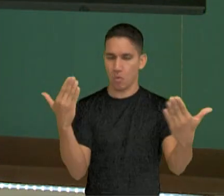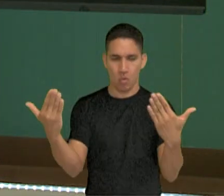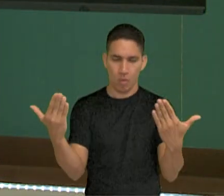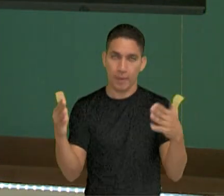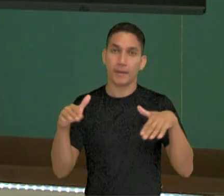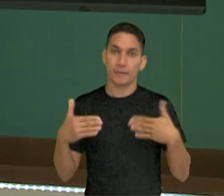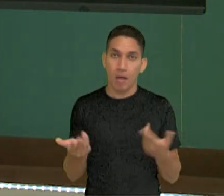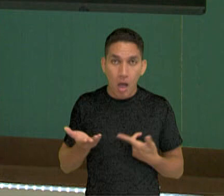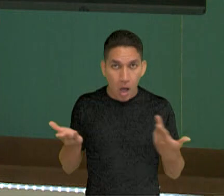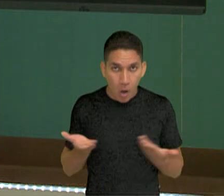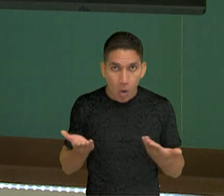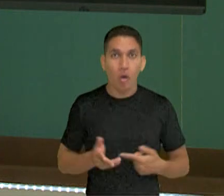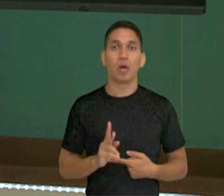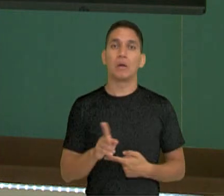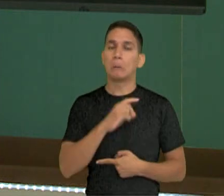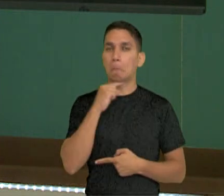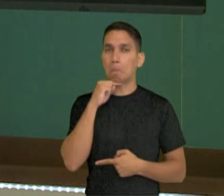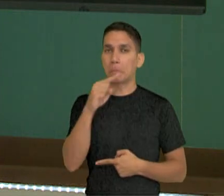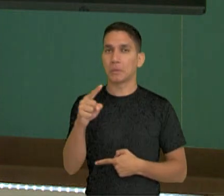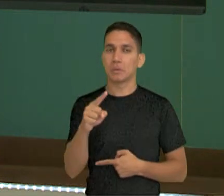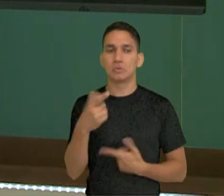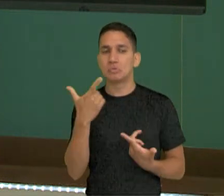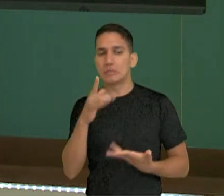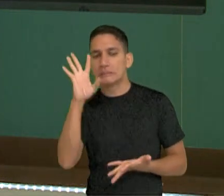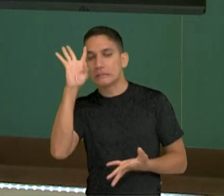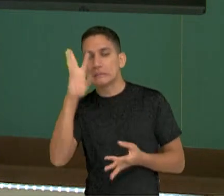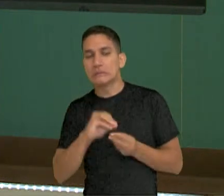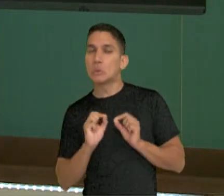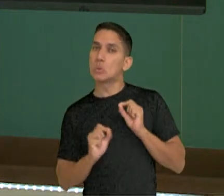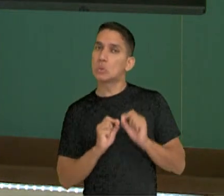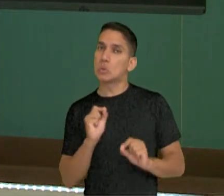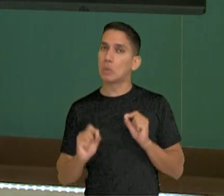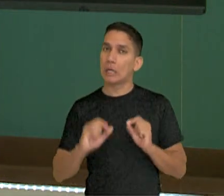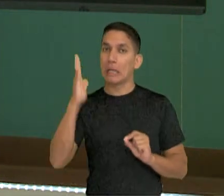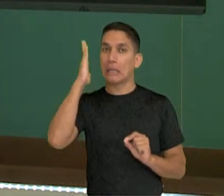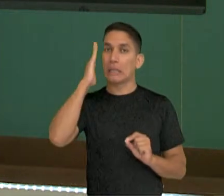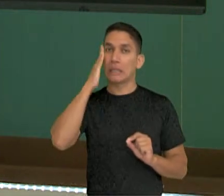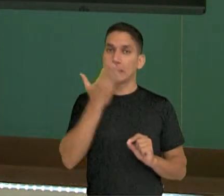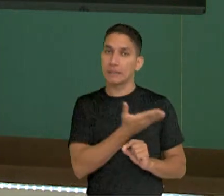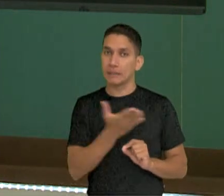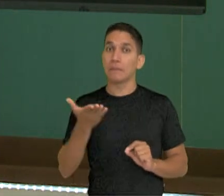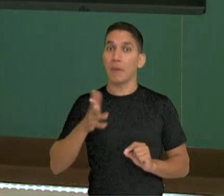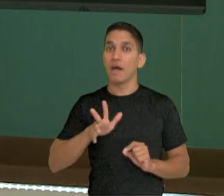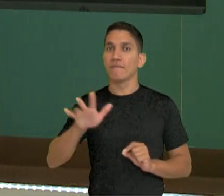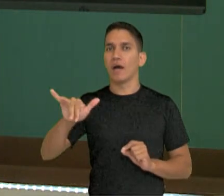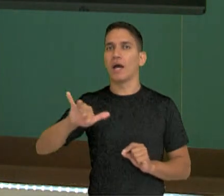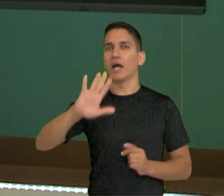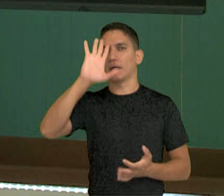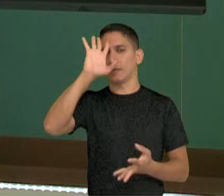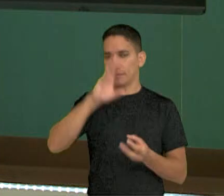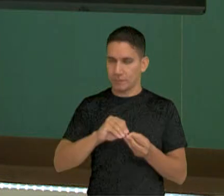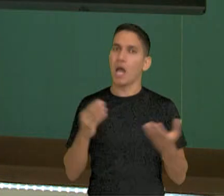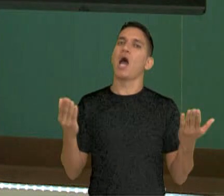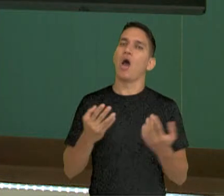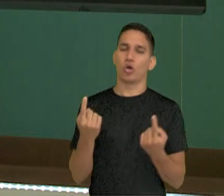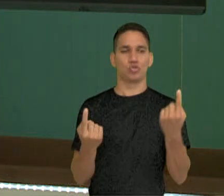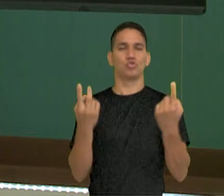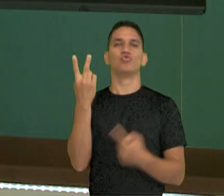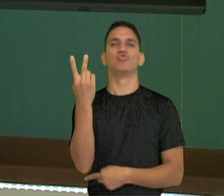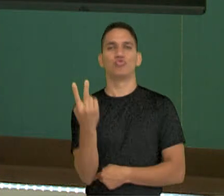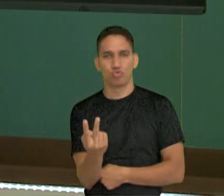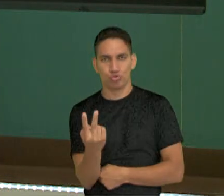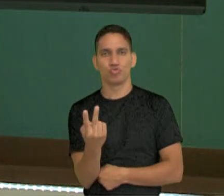momento, ela não dá uma interpretação. Mas a gente vai ver à frente agora aqui, porque agora eu vou ter duas medidas para poder